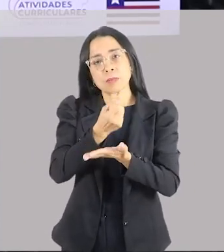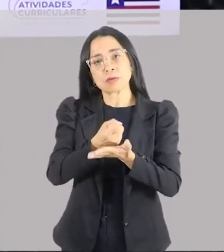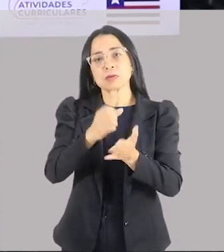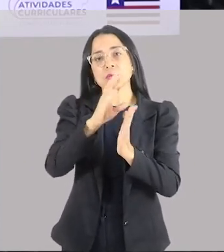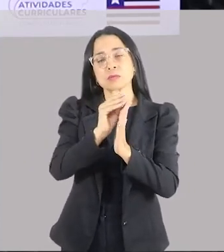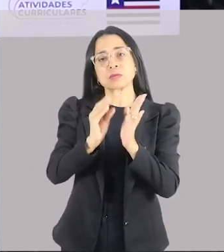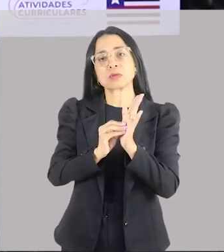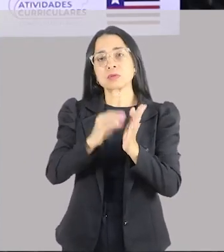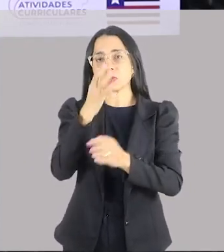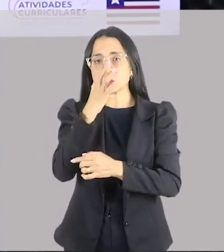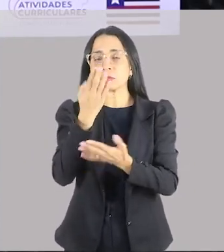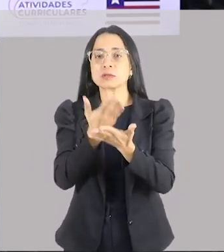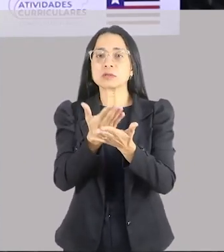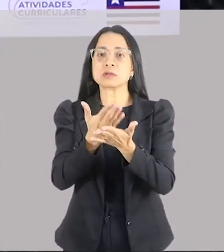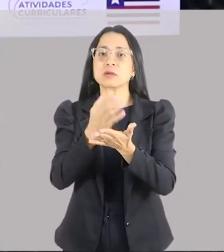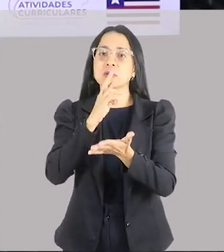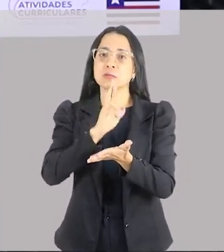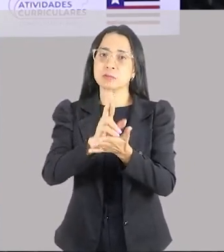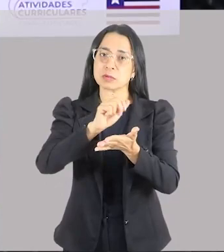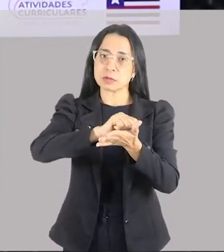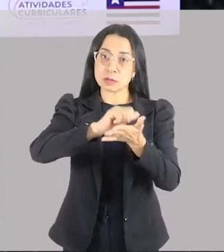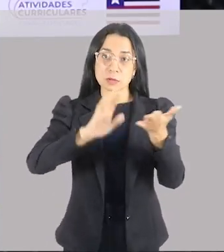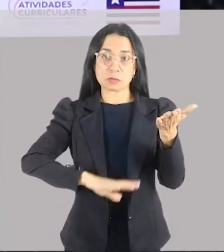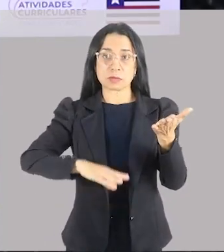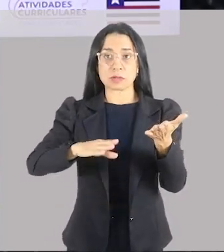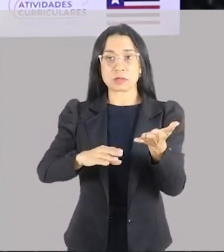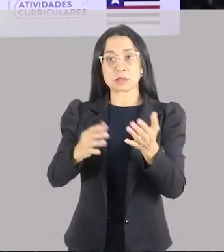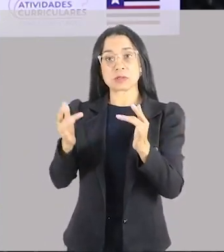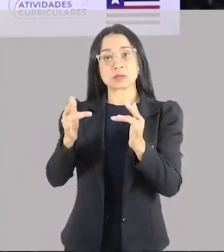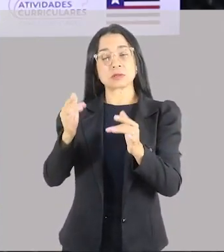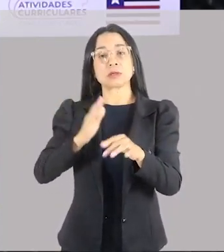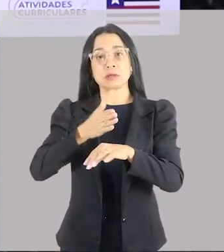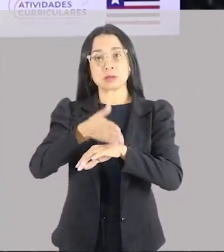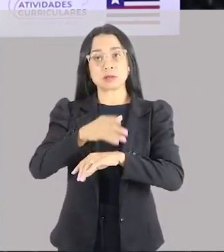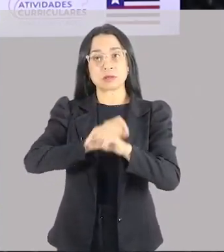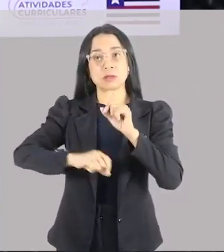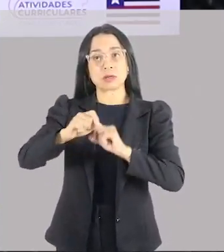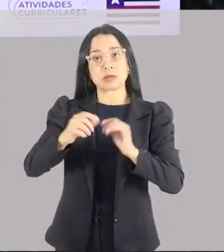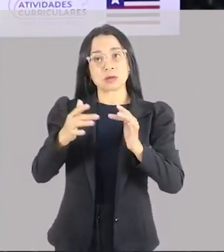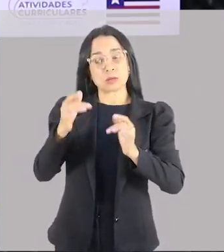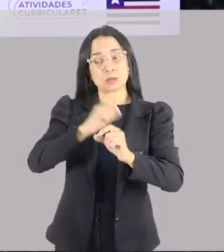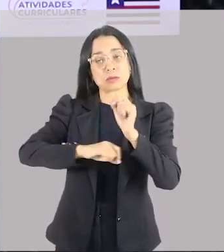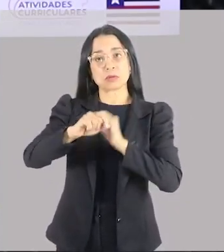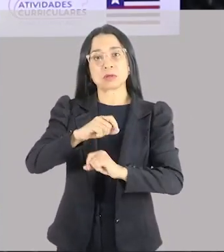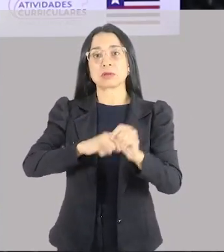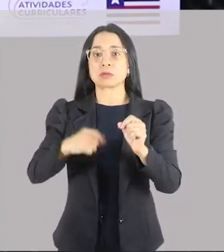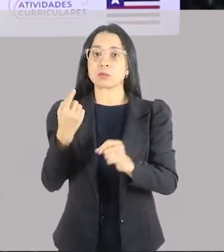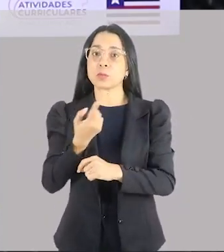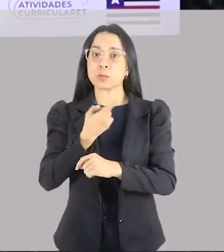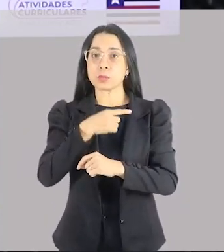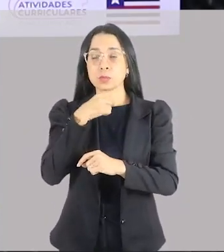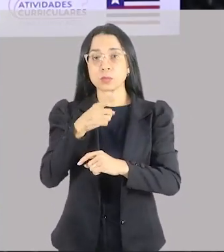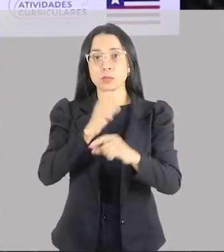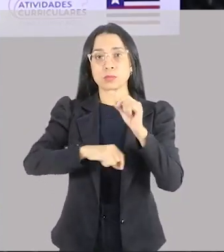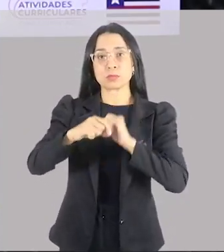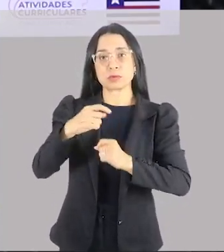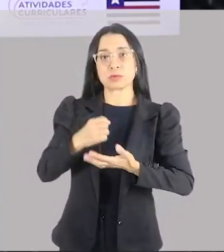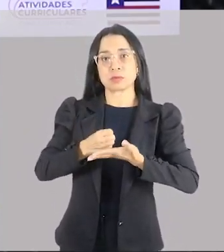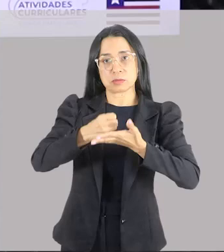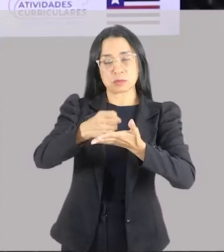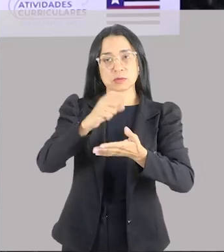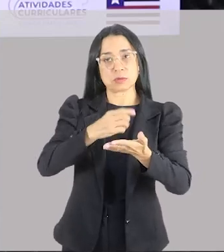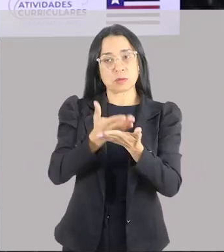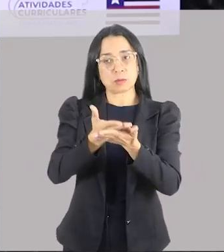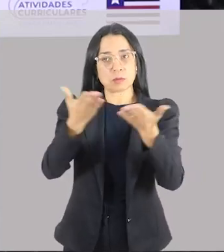às aulas, resolverem as atividades e entrar em contato conosco aí. Qualquer dúvida, nós estamos sempre aqui para ajudá-los e, claro,